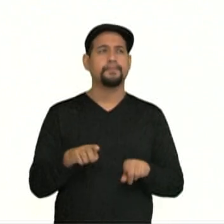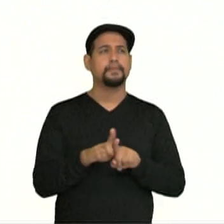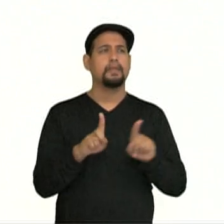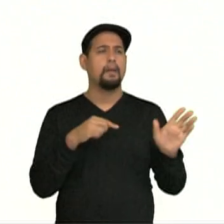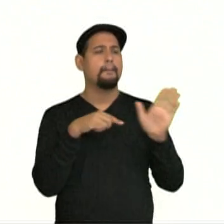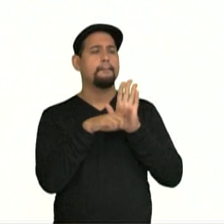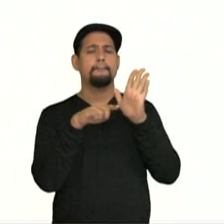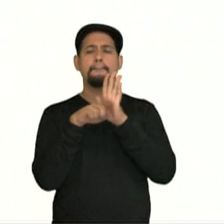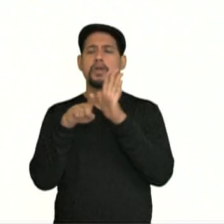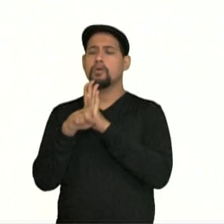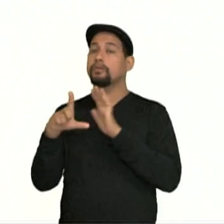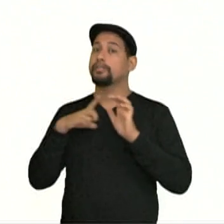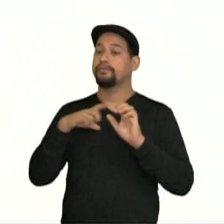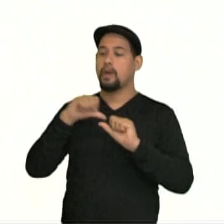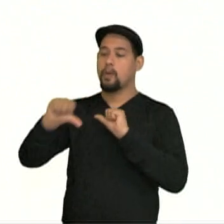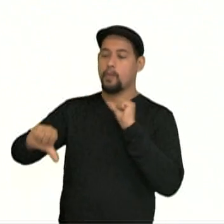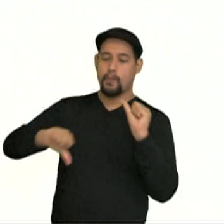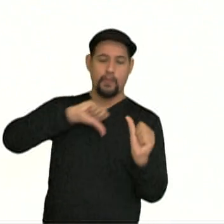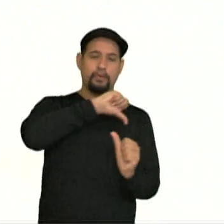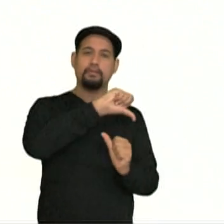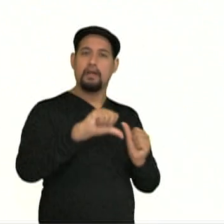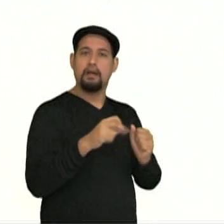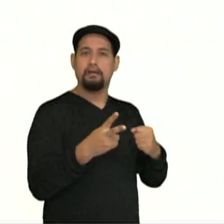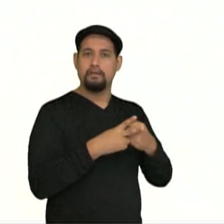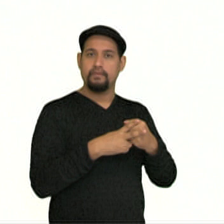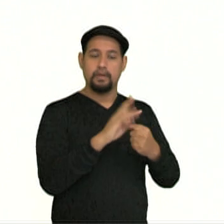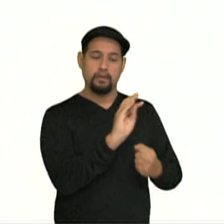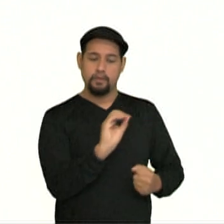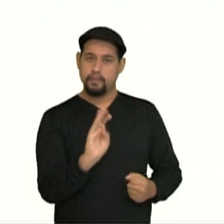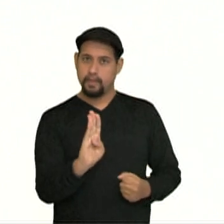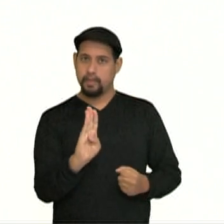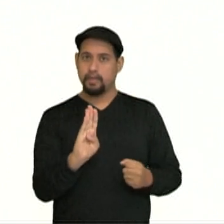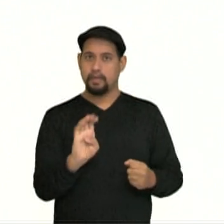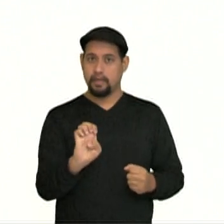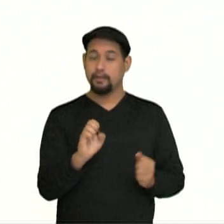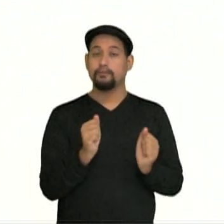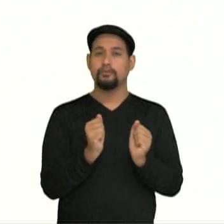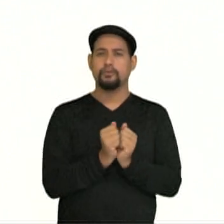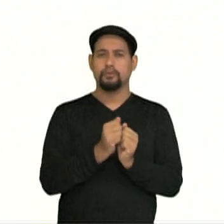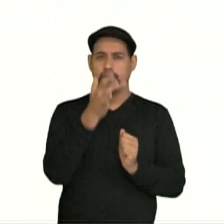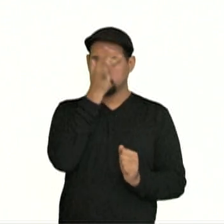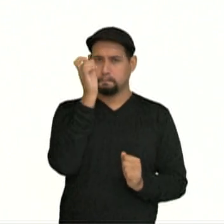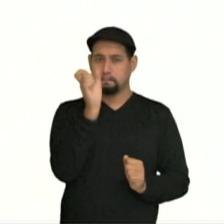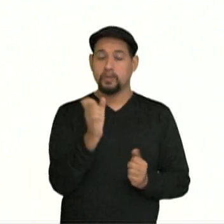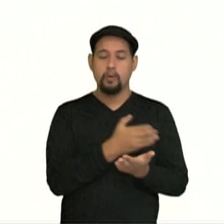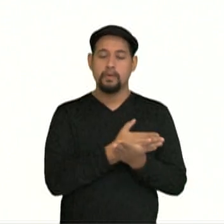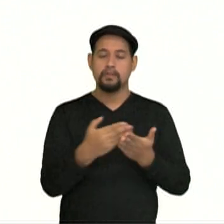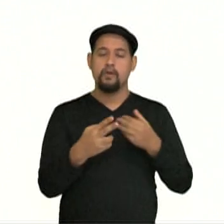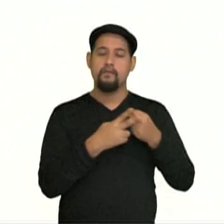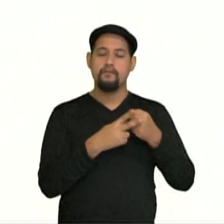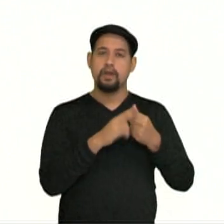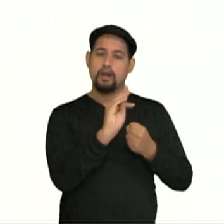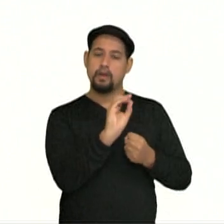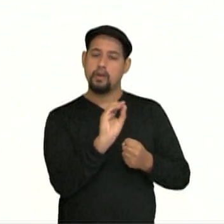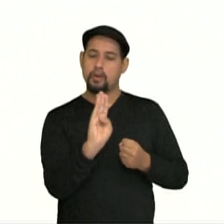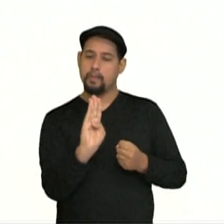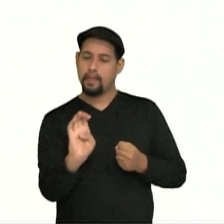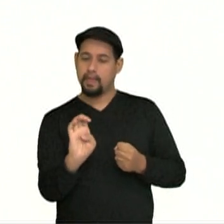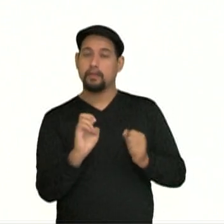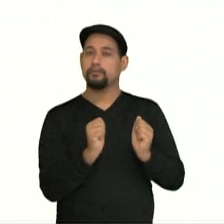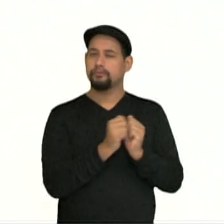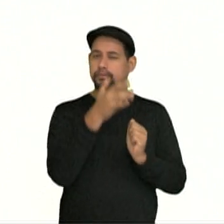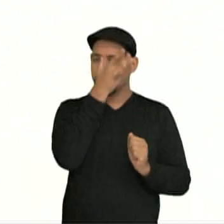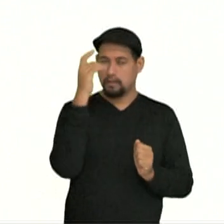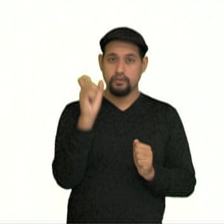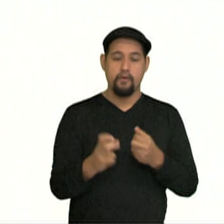perguntas, nós vamos inverter a posição do verbo to be em relação ao sujeito. Vamos iniciar a frase com o verbo to be, seguindo do sujeito,